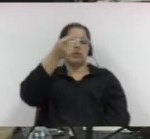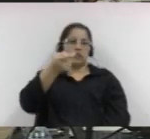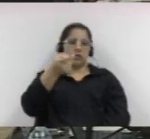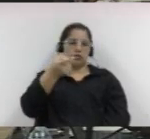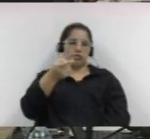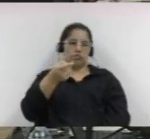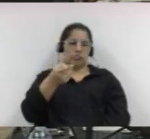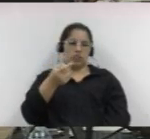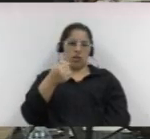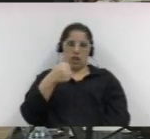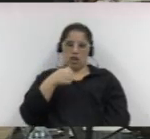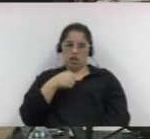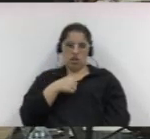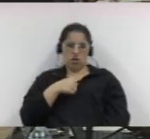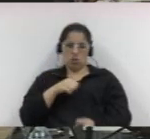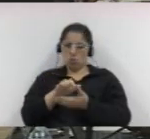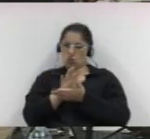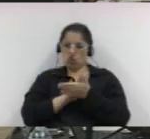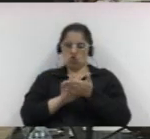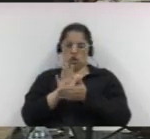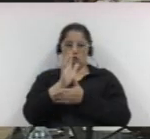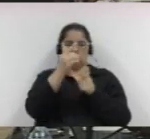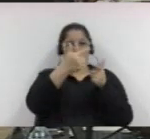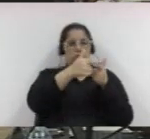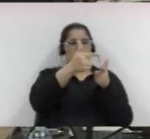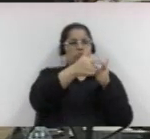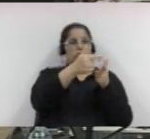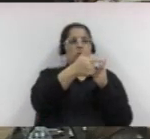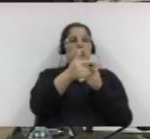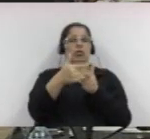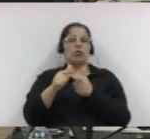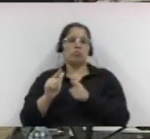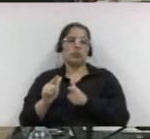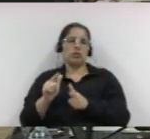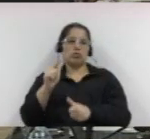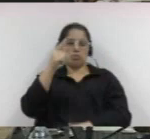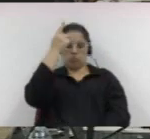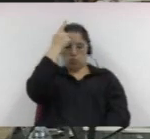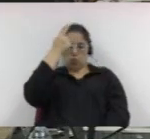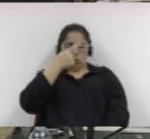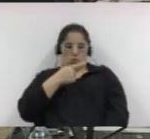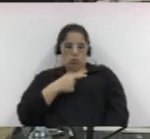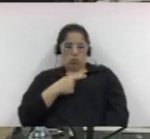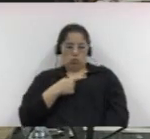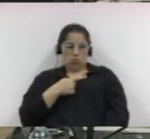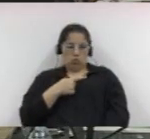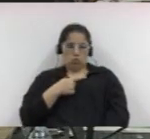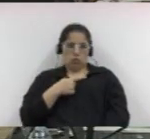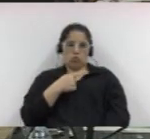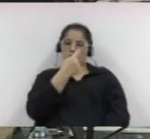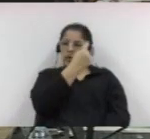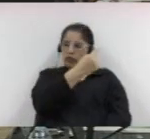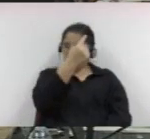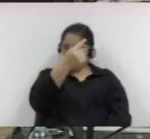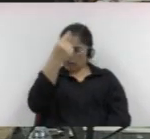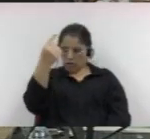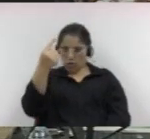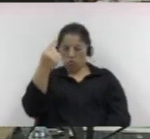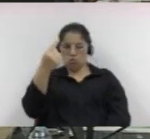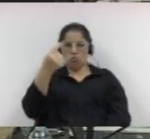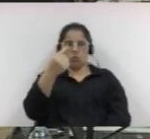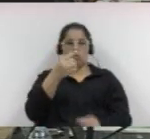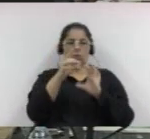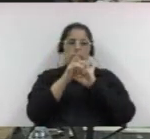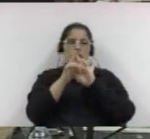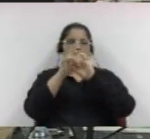não me dirijo a nenhum vereador, nada pessoal. Quando eu discuto política, e política a mim cabe discutir, cabe ao senhor. Pela ordem, eu peço que o plenário